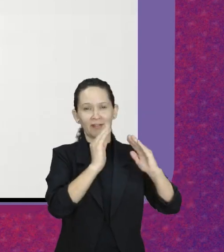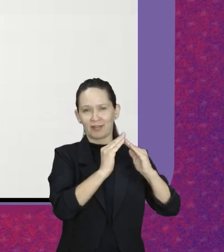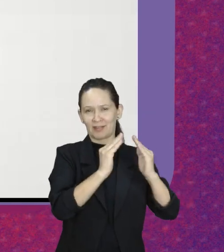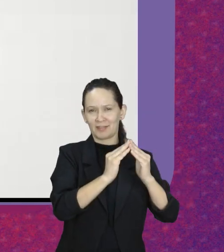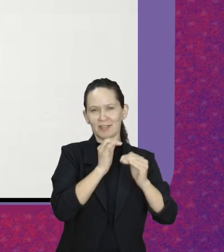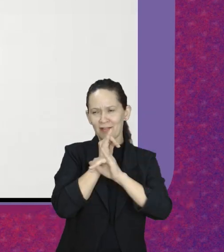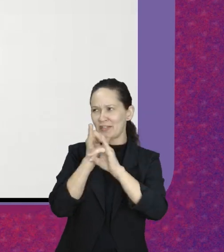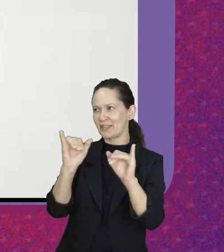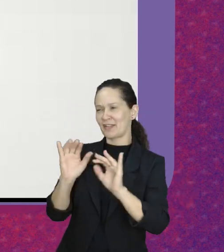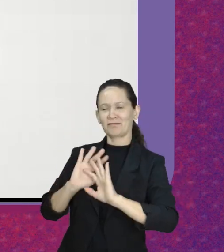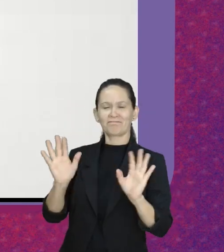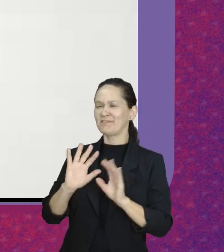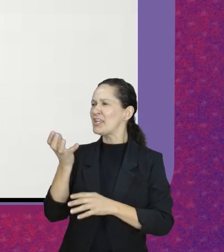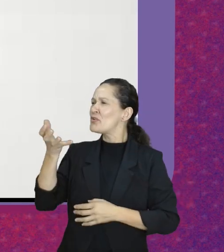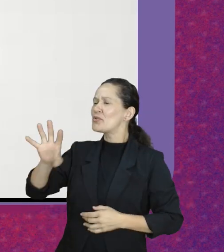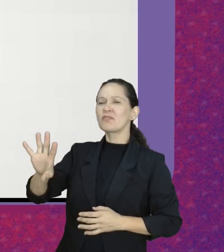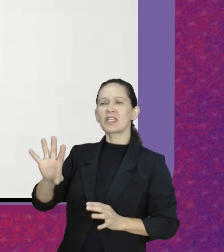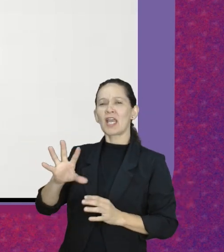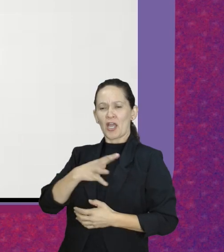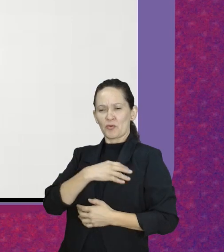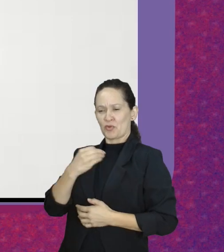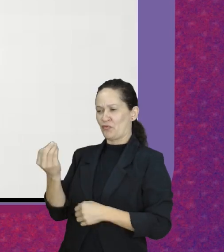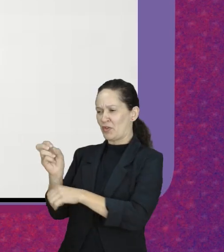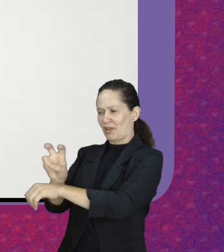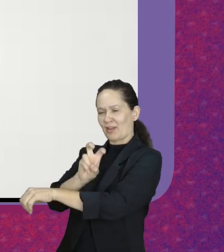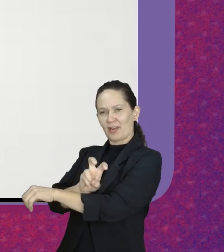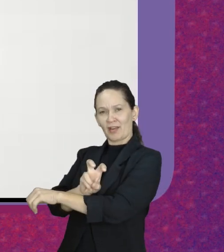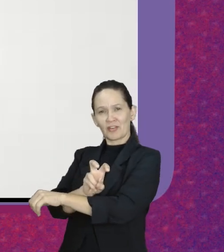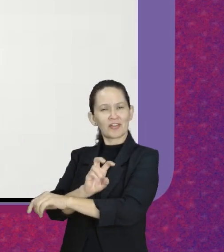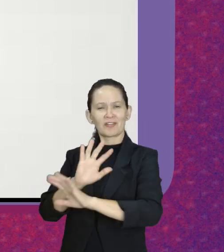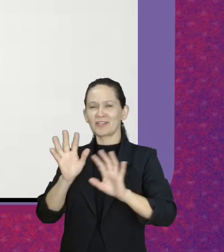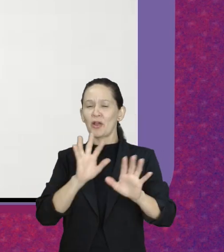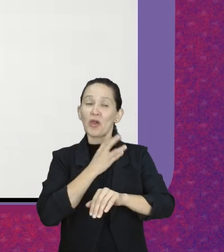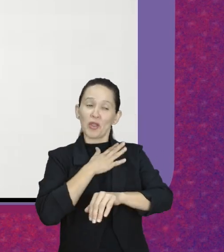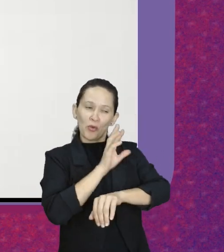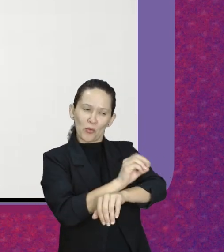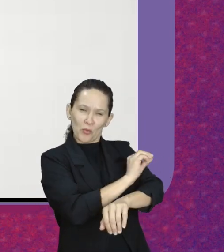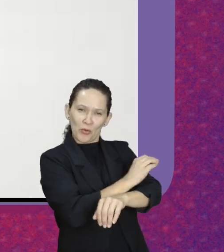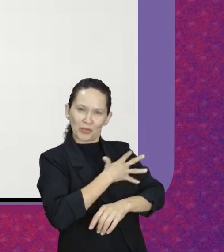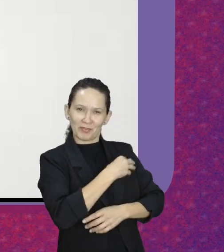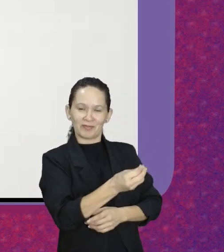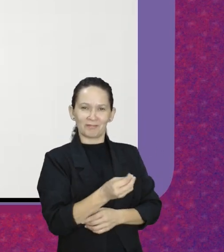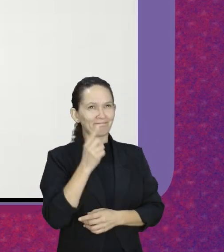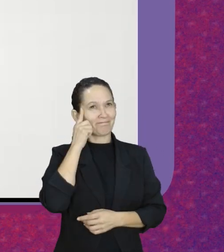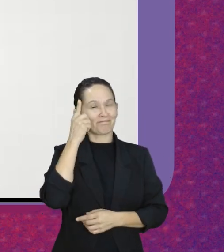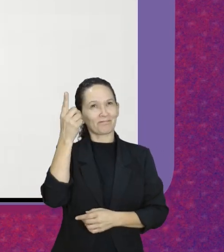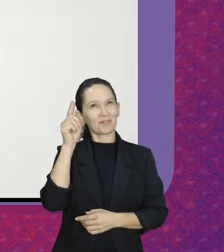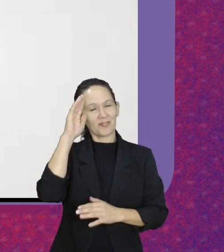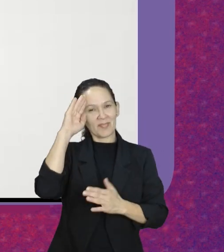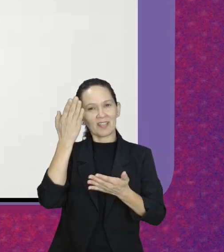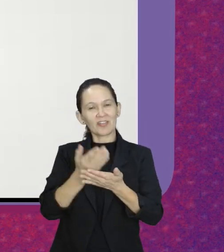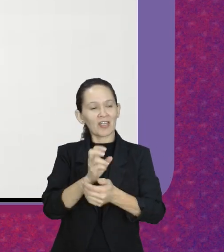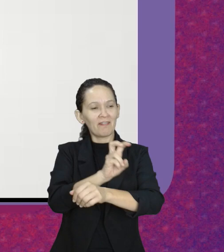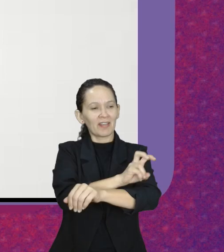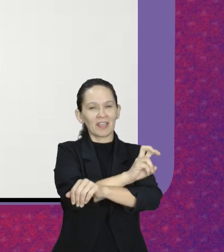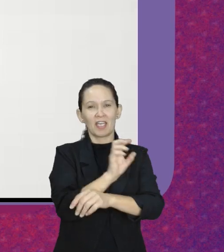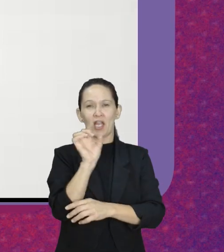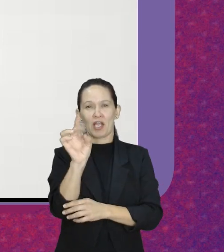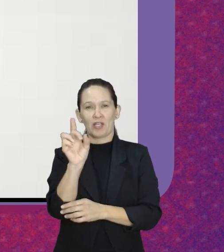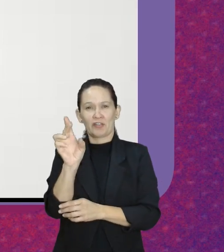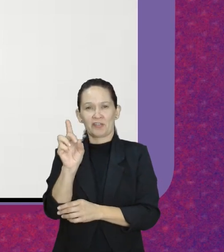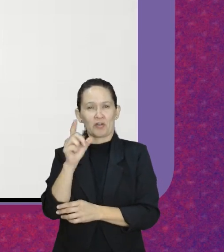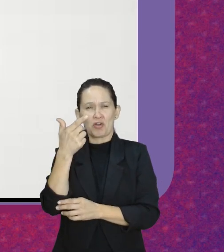diziam, não, eu não quero deixar meu filho em creche, eu estou abandonando meu filho. Então, tinha aquela ideia de que creche era só para quem